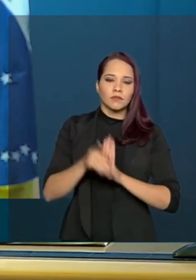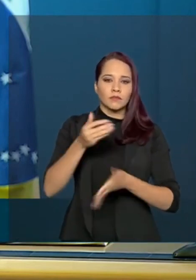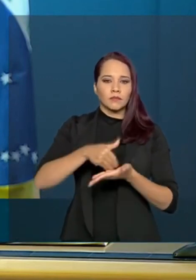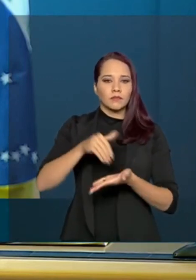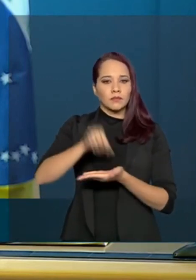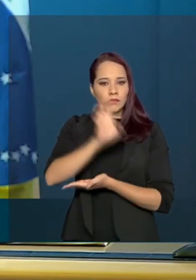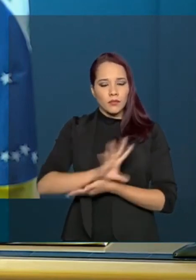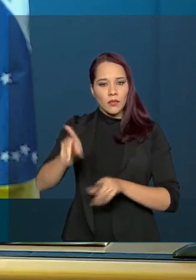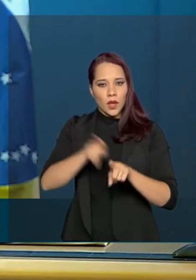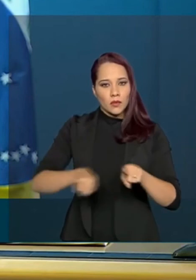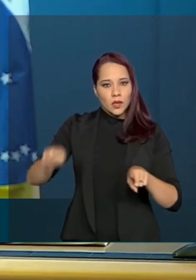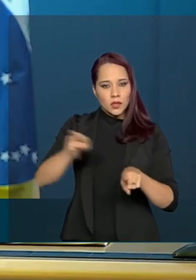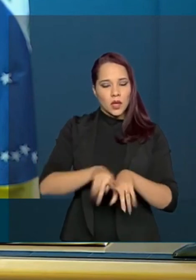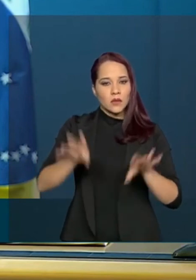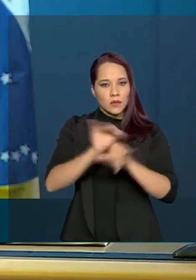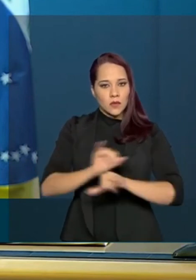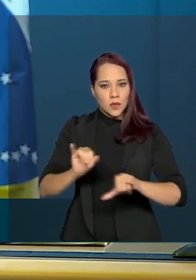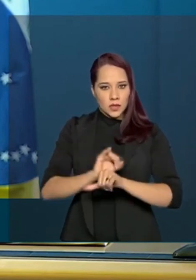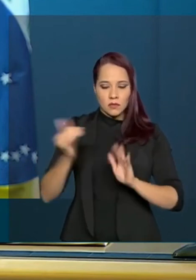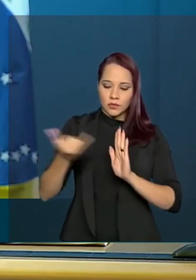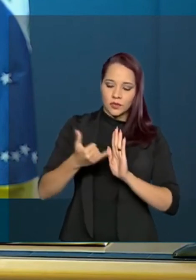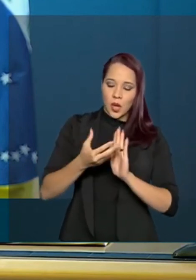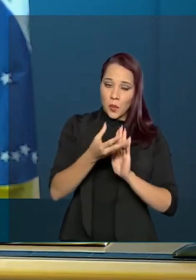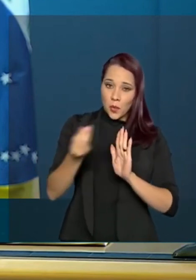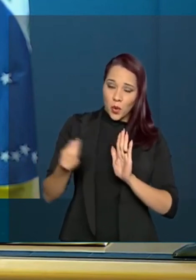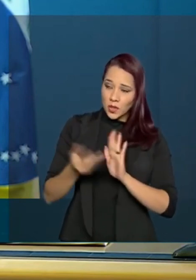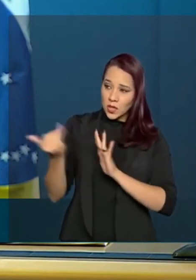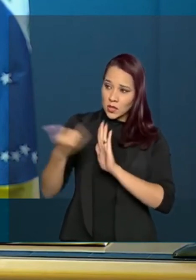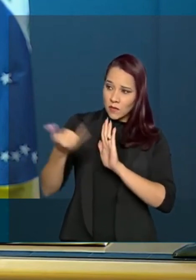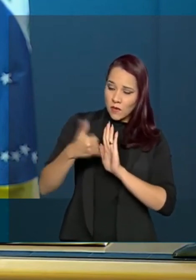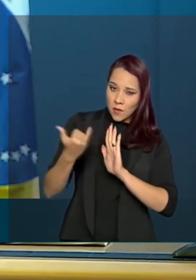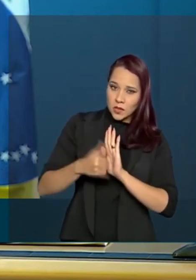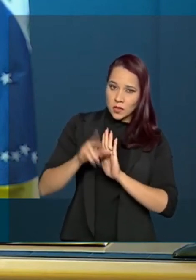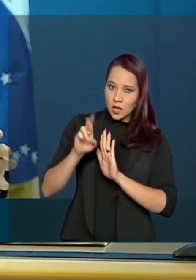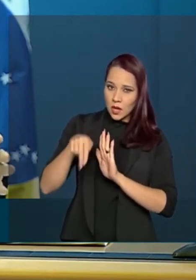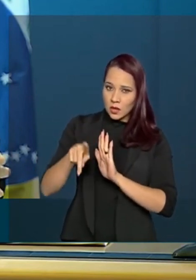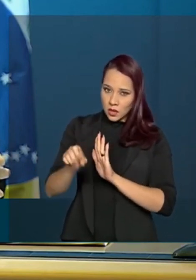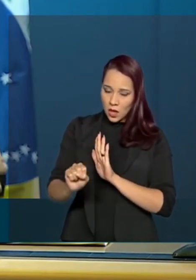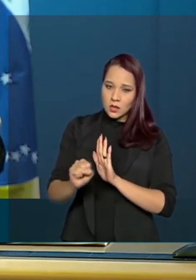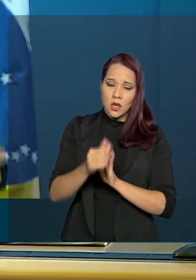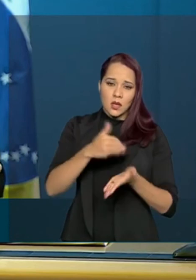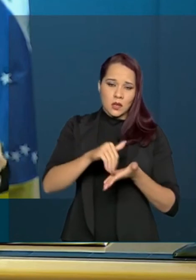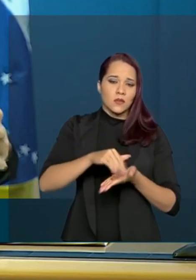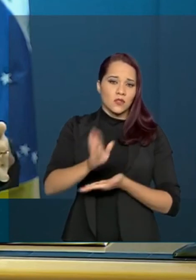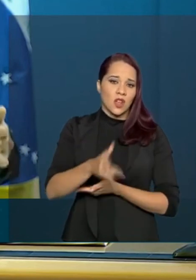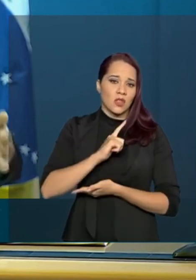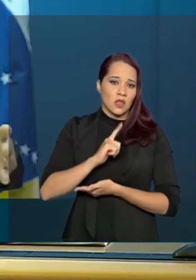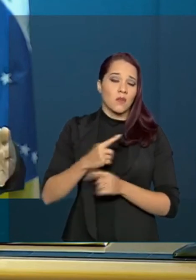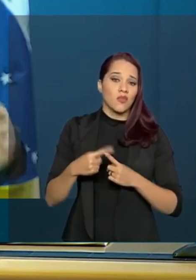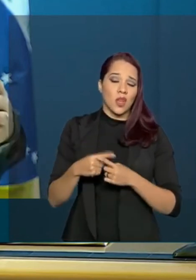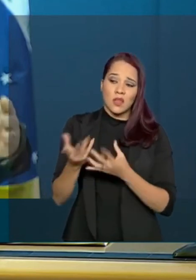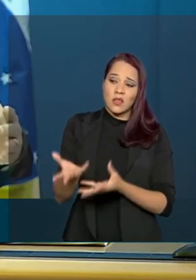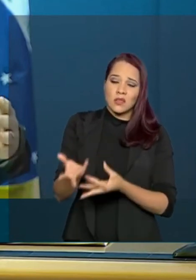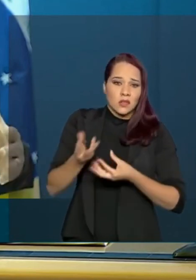estaduais atualizarem os seus dados. Muitos dos dados que vão chegar via RNDS, as secretarias já têm, porque eles